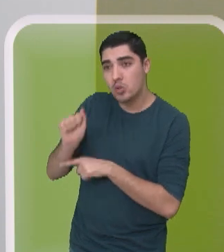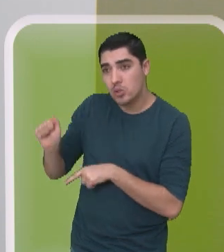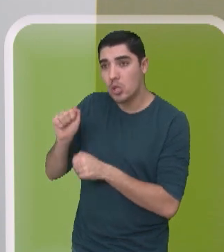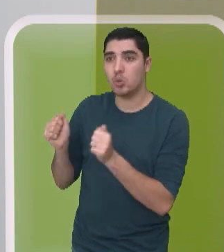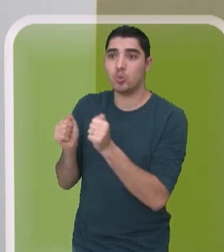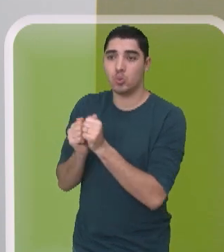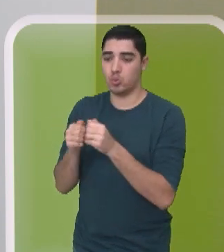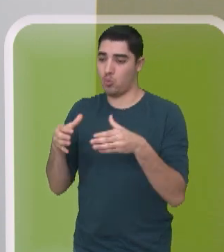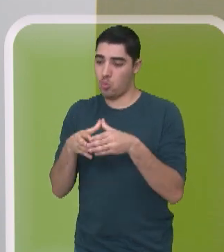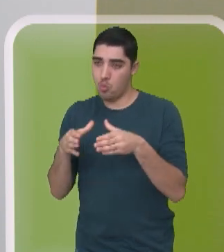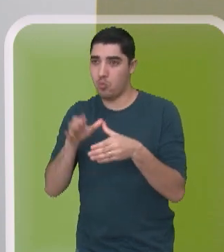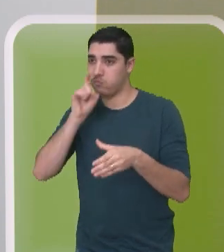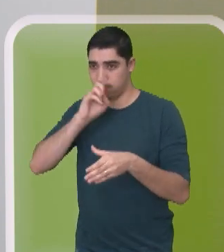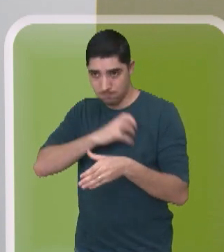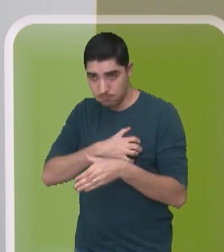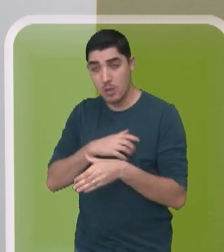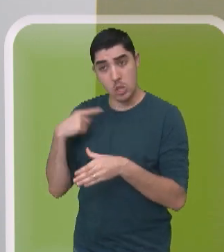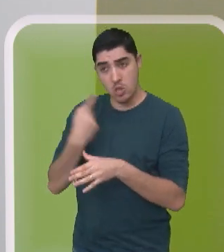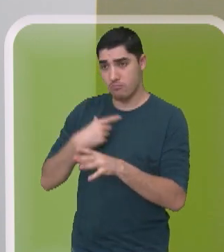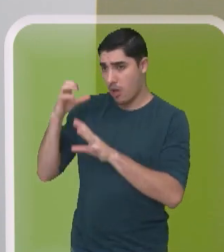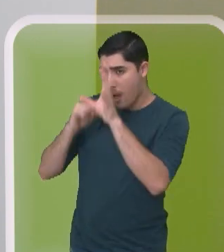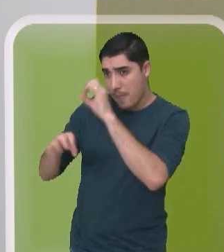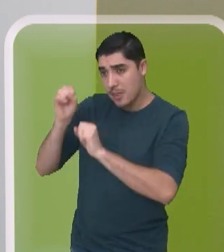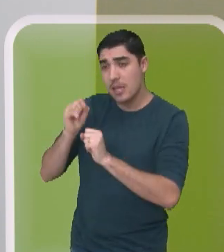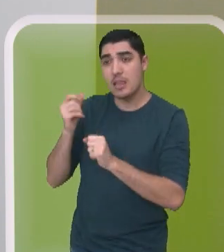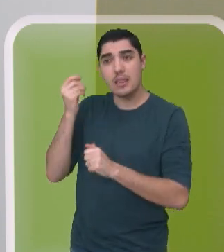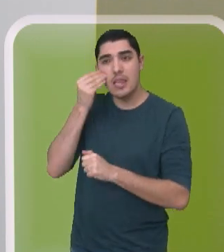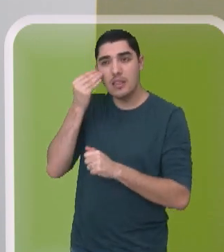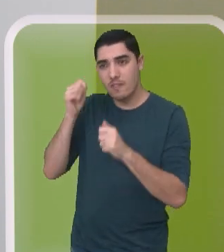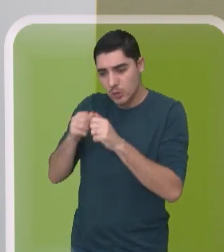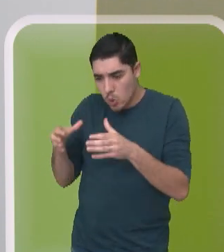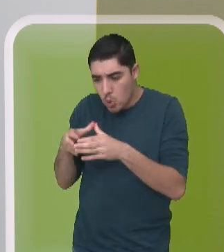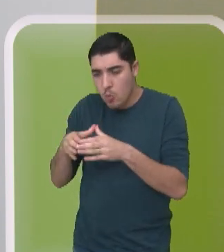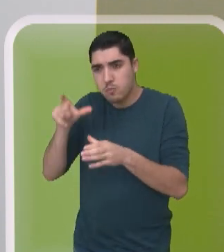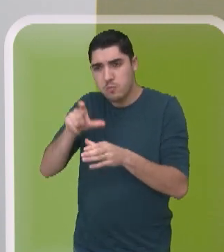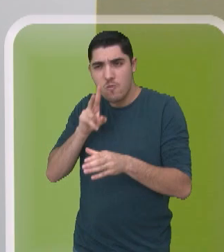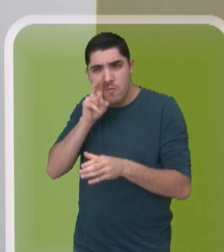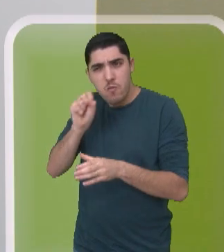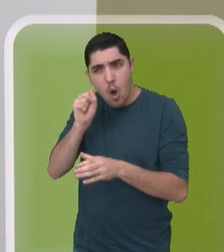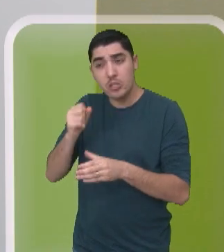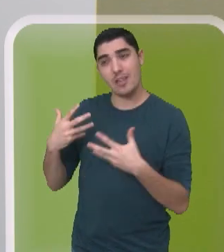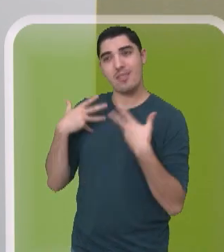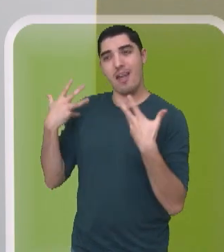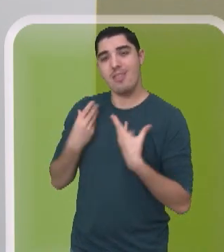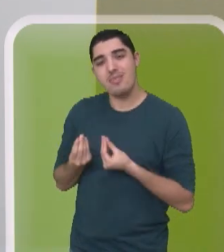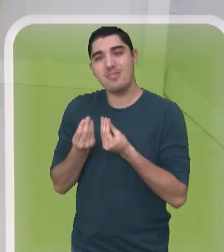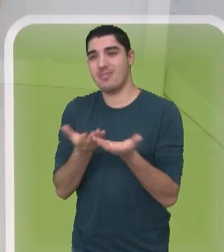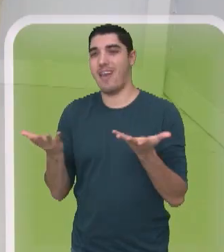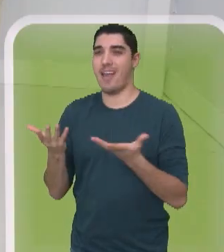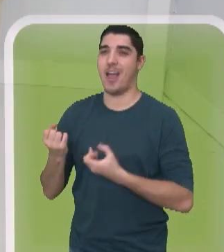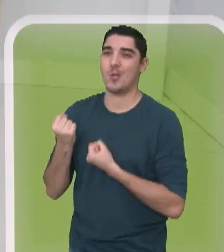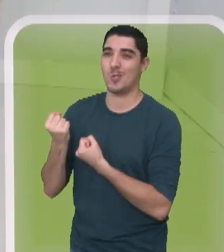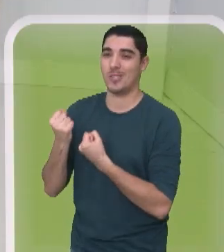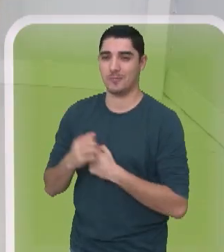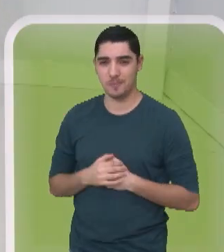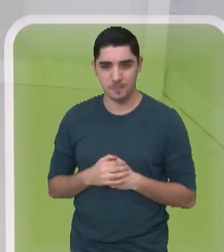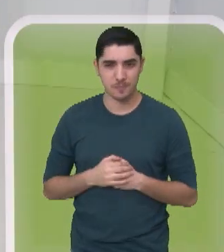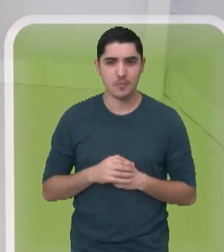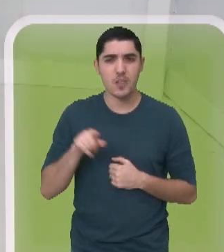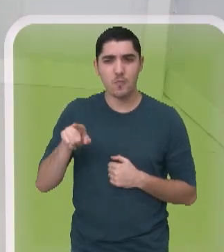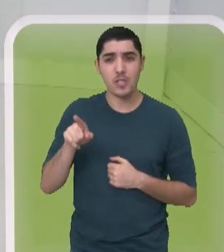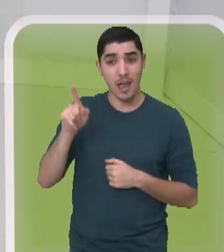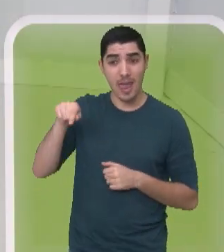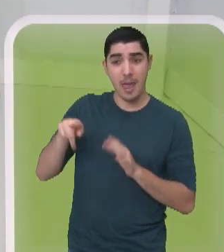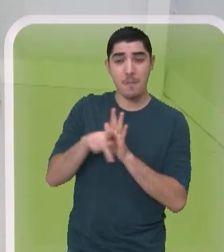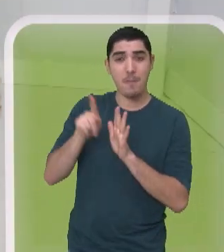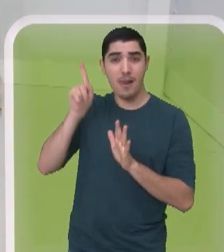né? Trabalhando bastante para formar um time competitivo e dar bastante alegria aqui para a torcida. Você jogou por alguns clubes, você é o rei de Chapecó, é isso,